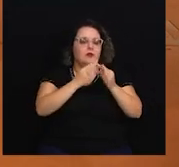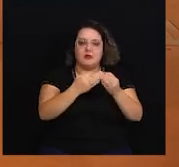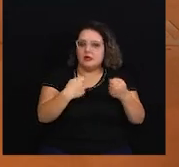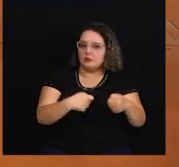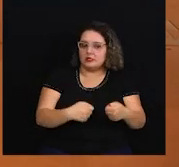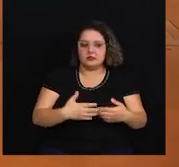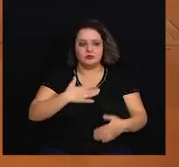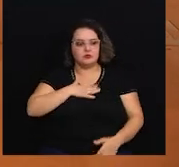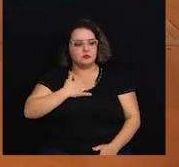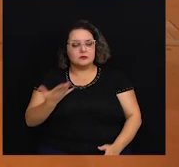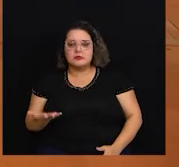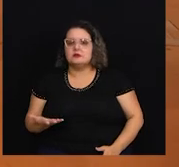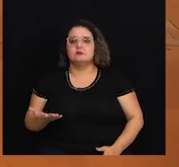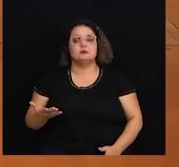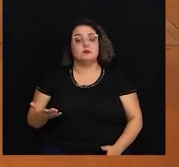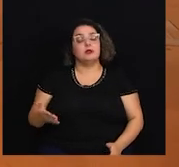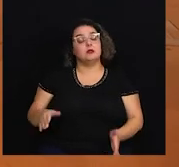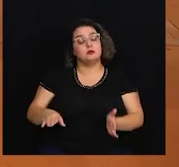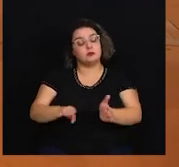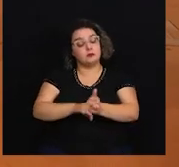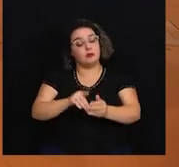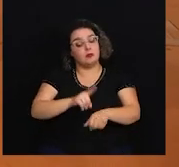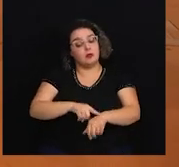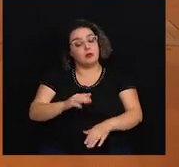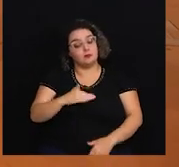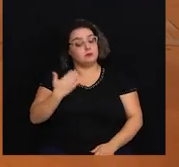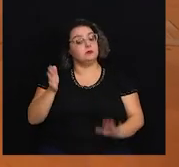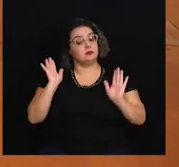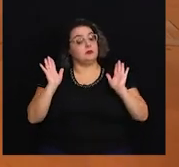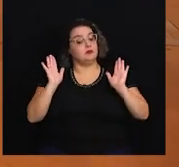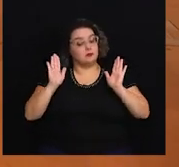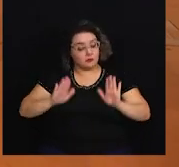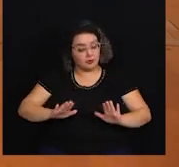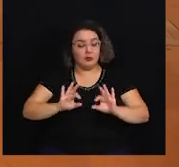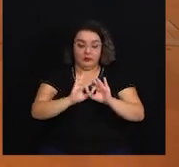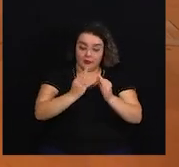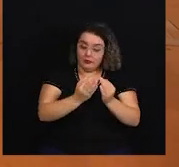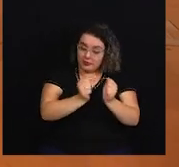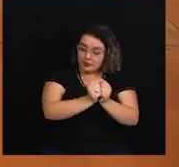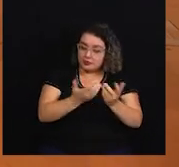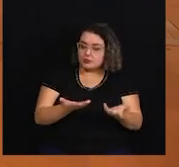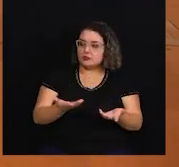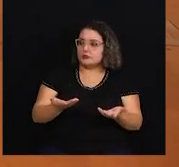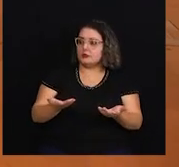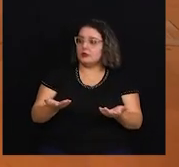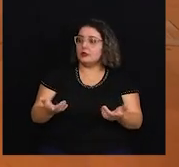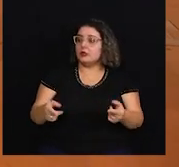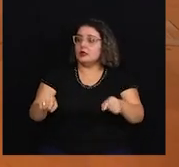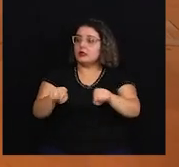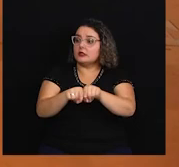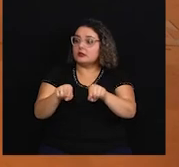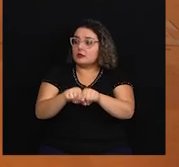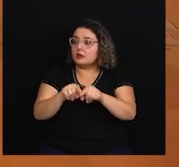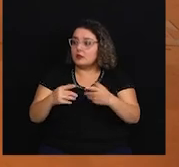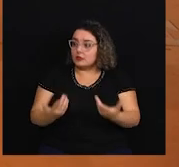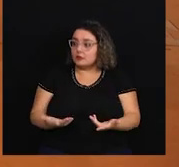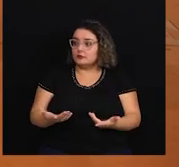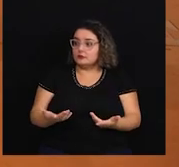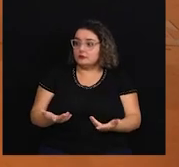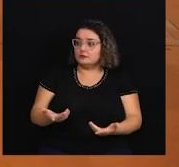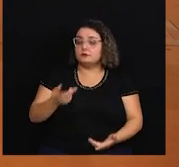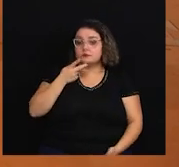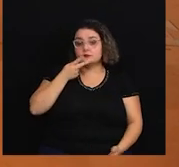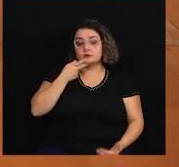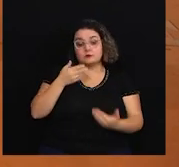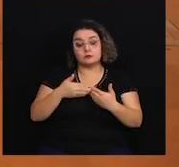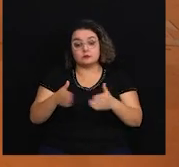próxima então vamos vamos vamos ficar pelo menos com a família e ao mesmo tempo você é eu falei na minha